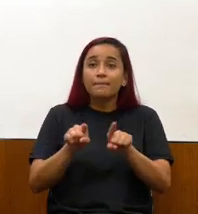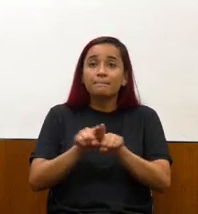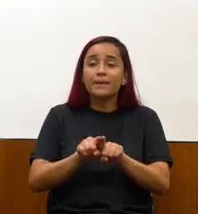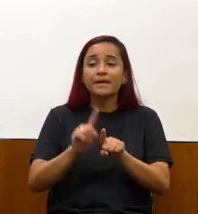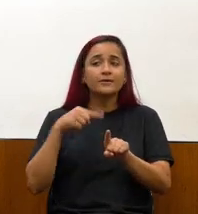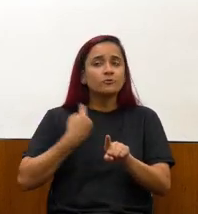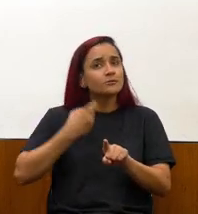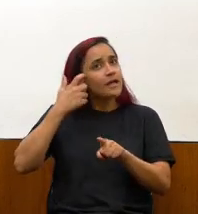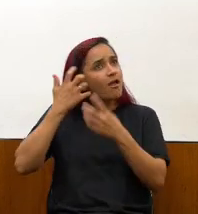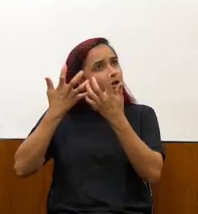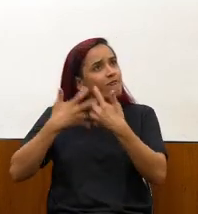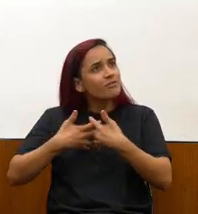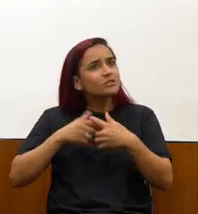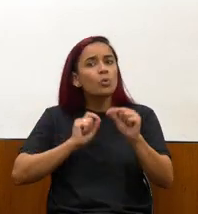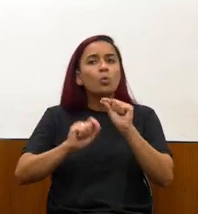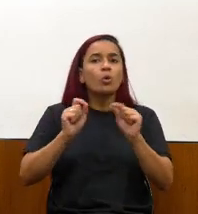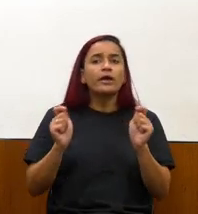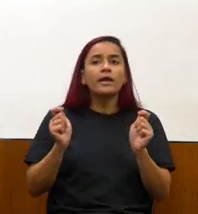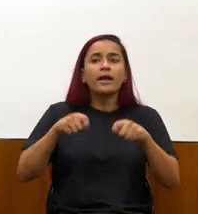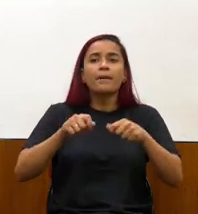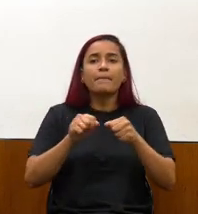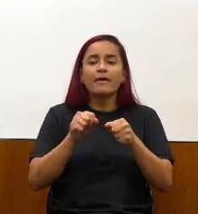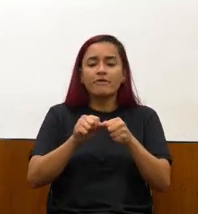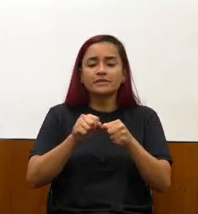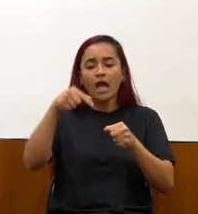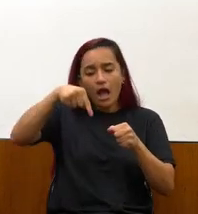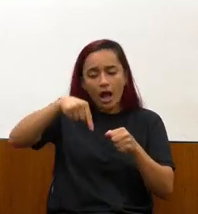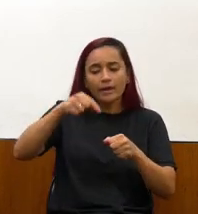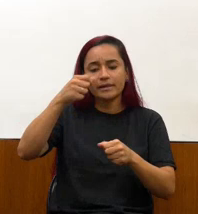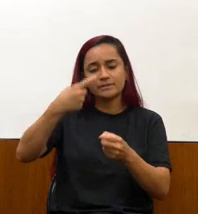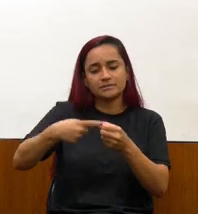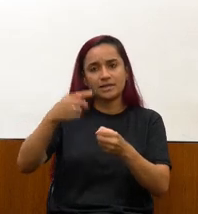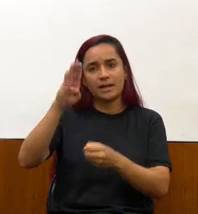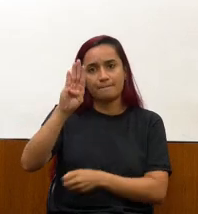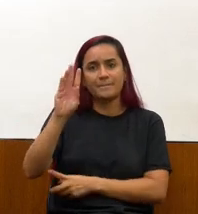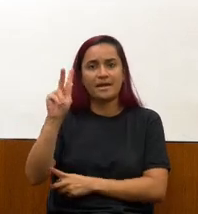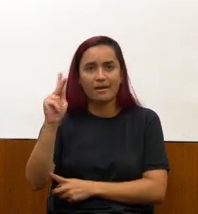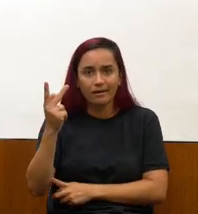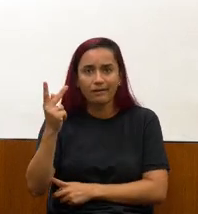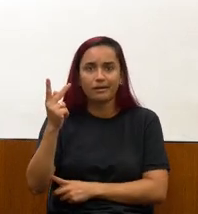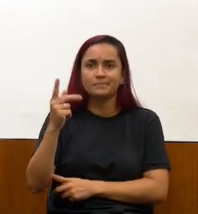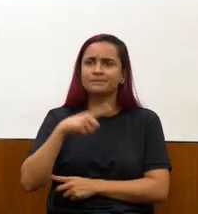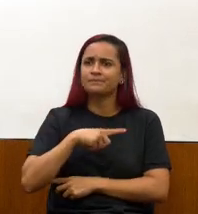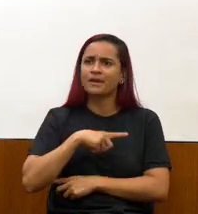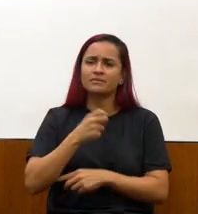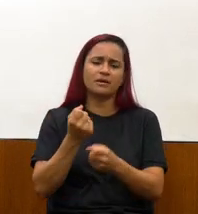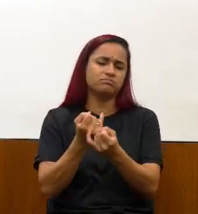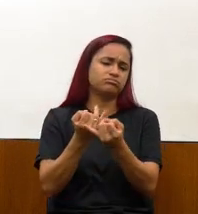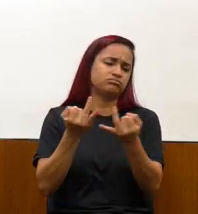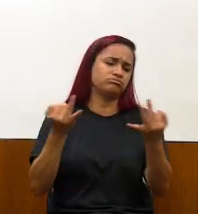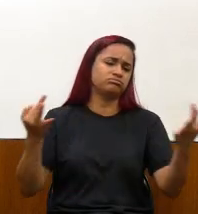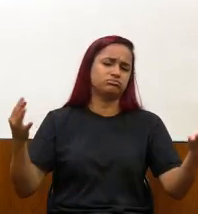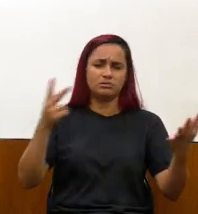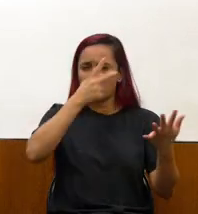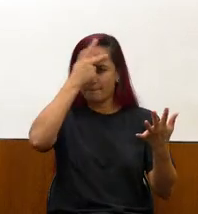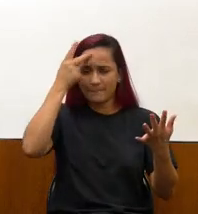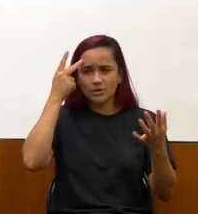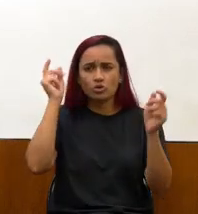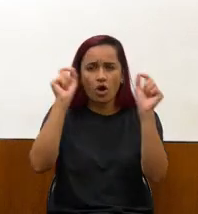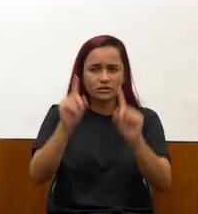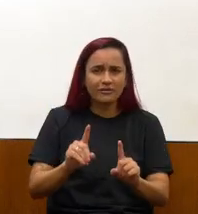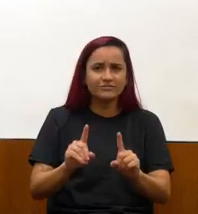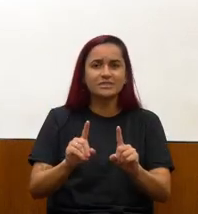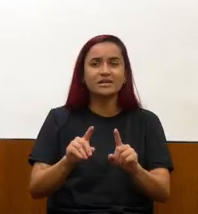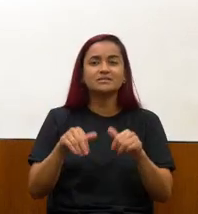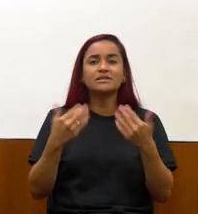a gente pode fazer aqui na cidade de Belo Horizonte, uma vez sabendo que existem milhões e milhares de pessoas com deficiência na nossa cidade. A gente saiu